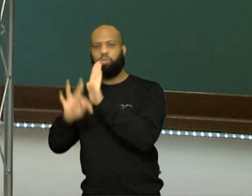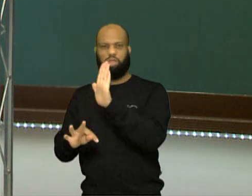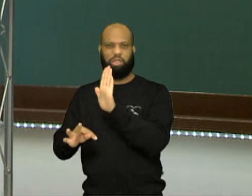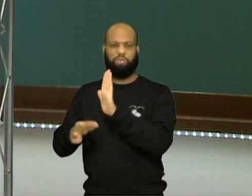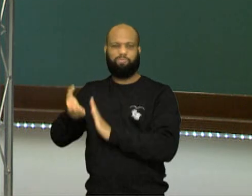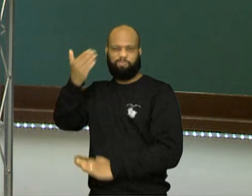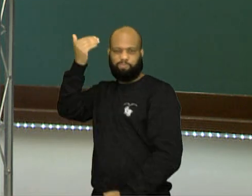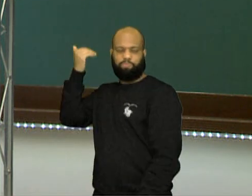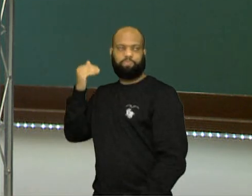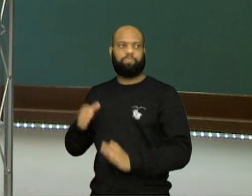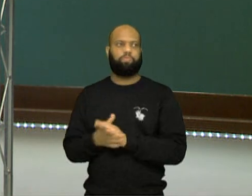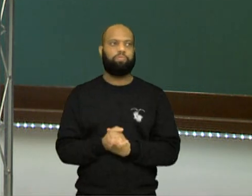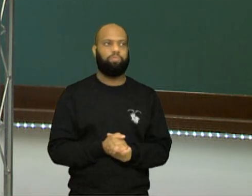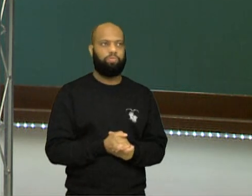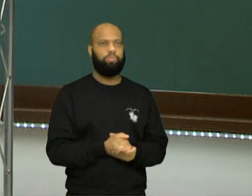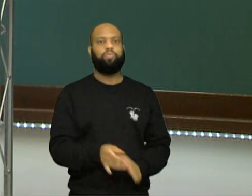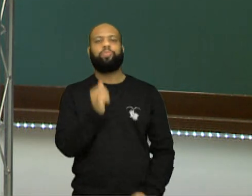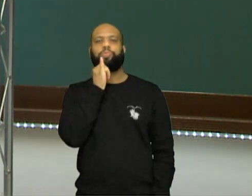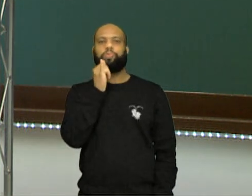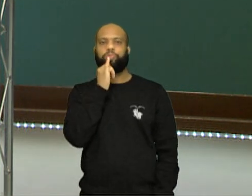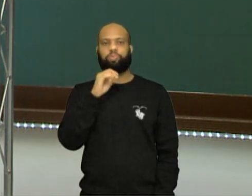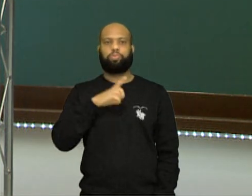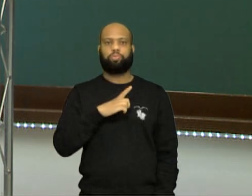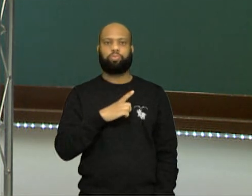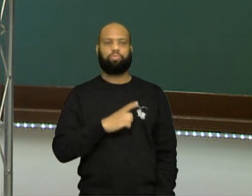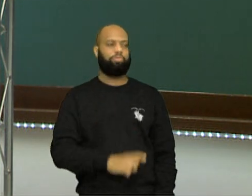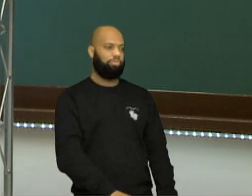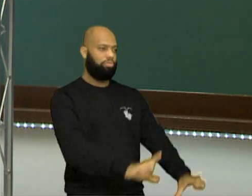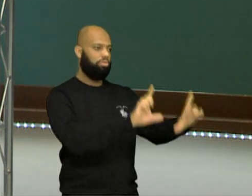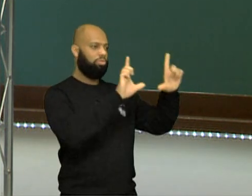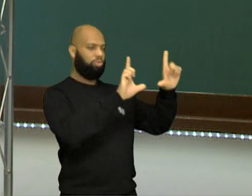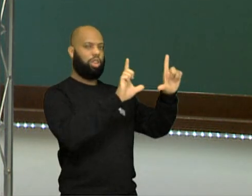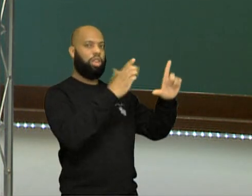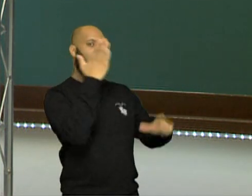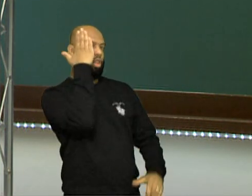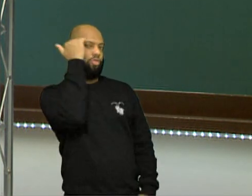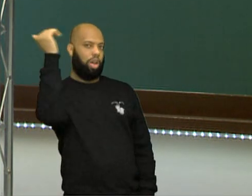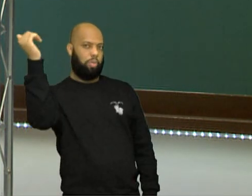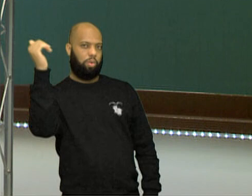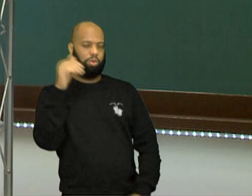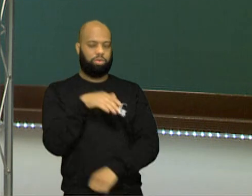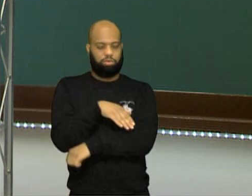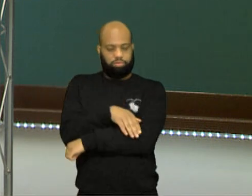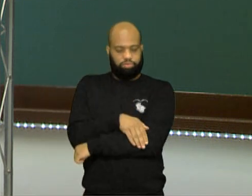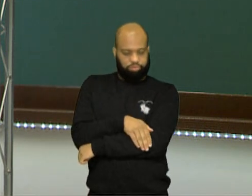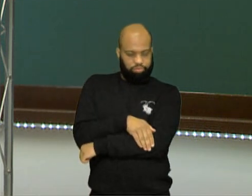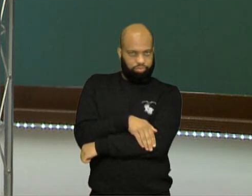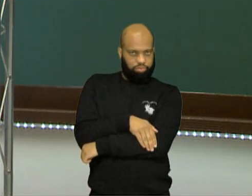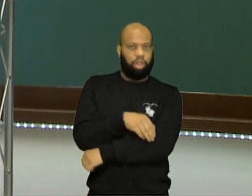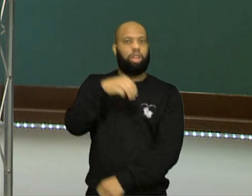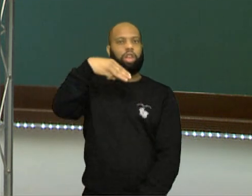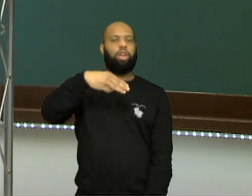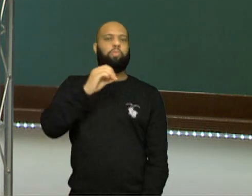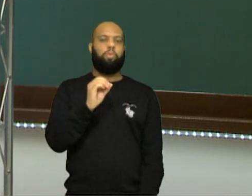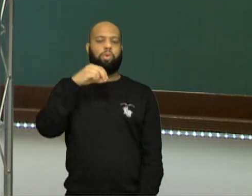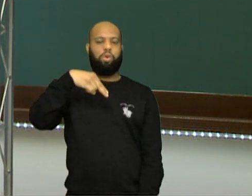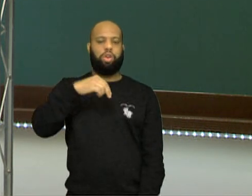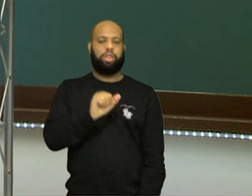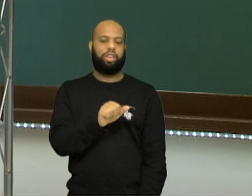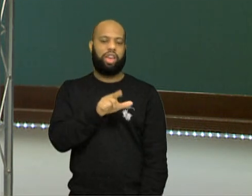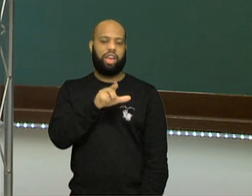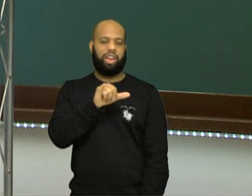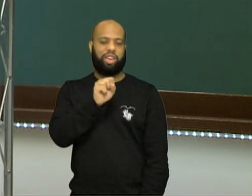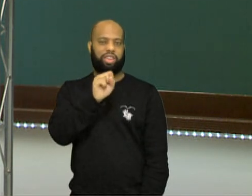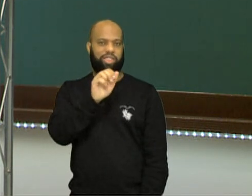um... vou pegar um quadro famoso. Mona Lisa, Leonardo da Vinci, é um quadro famoso.